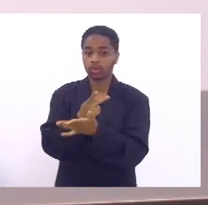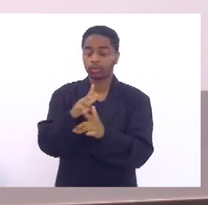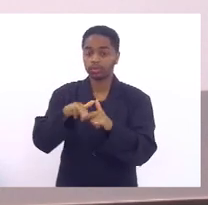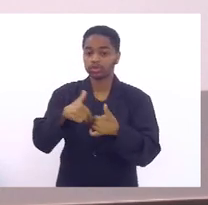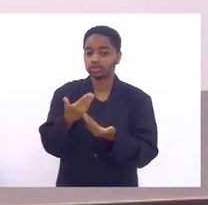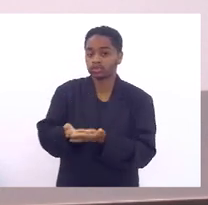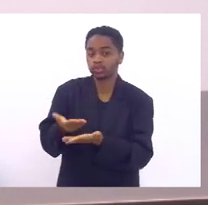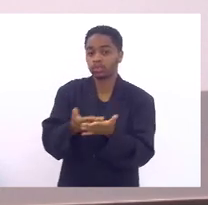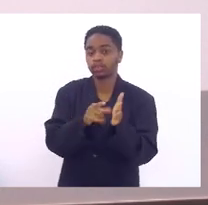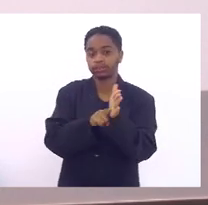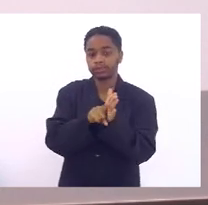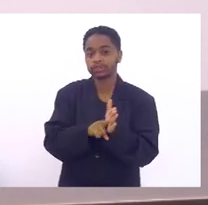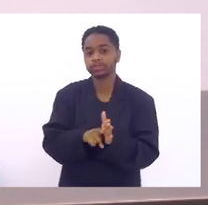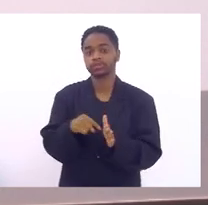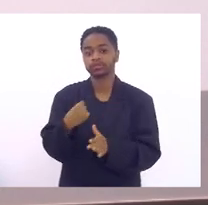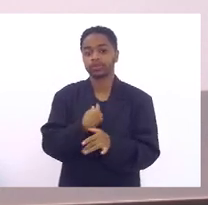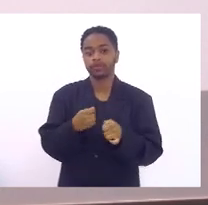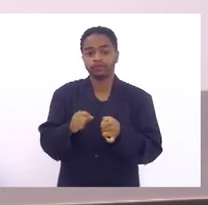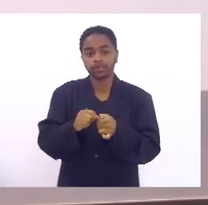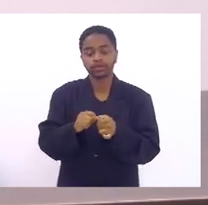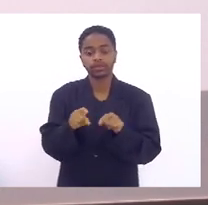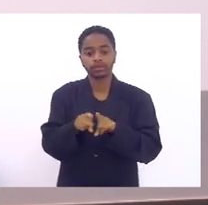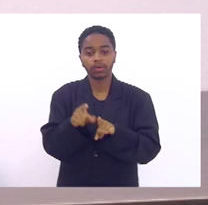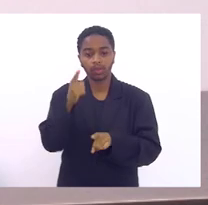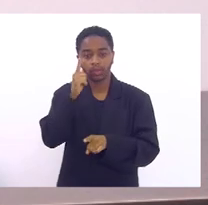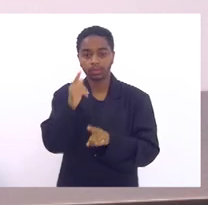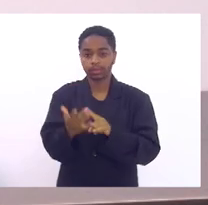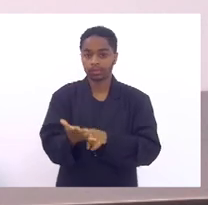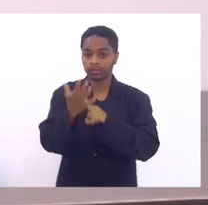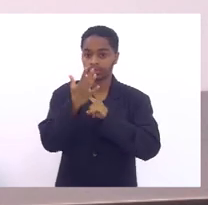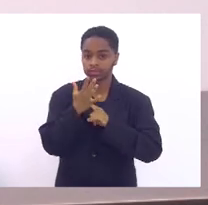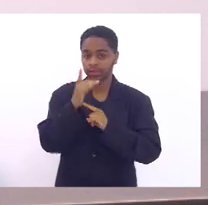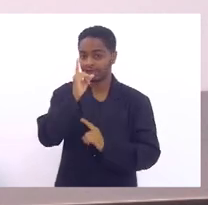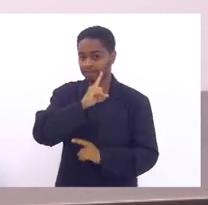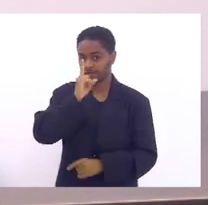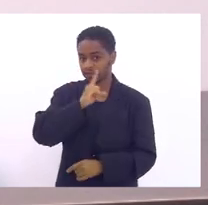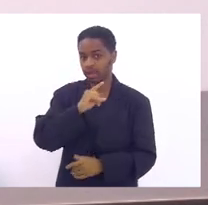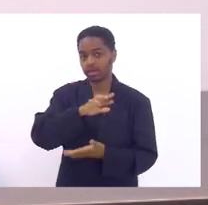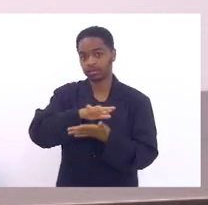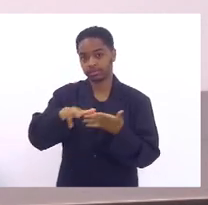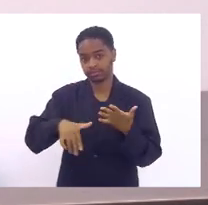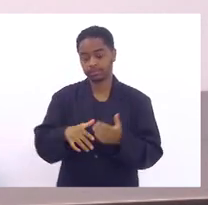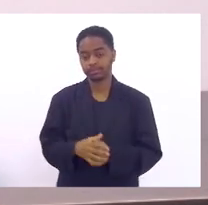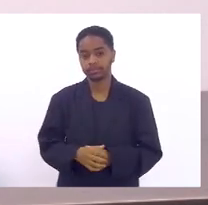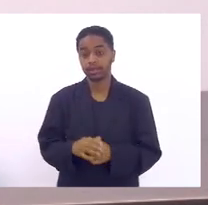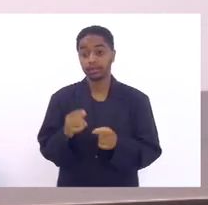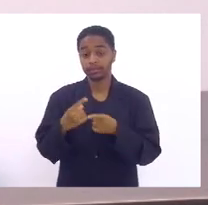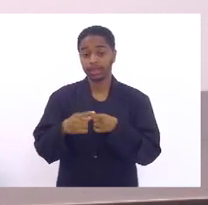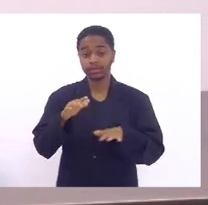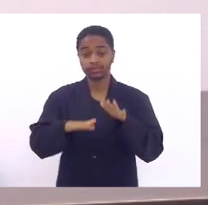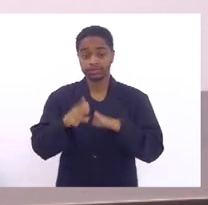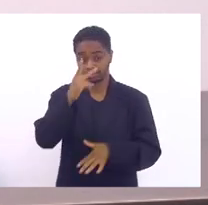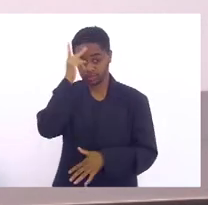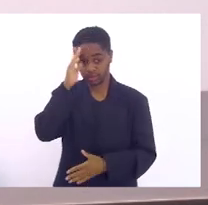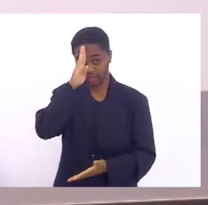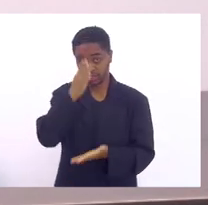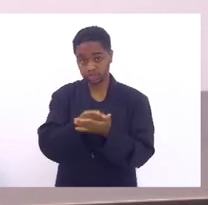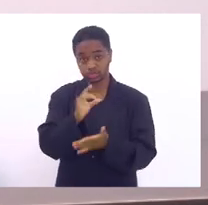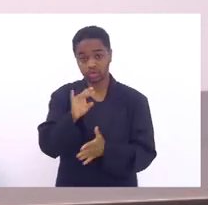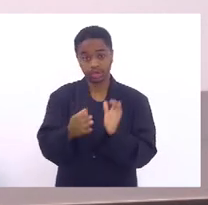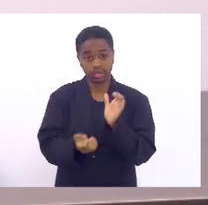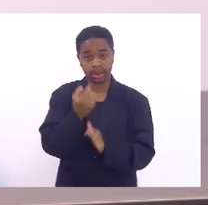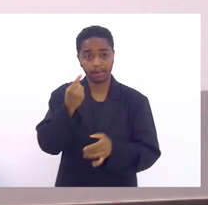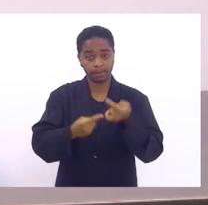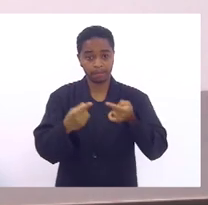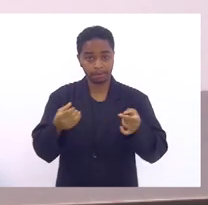de dados que a gente vem fazendo e que conseguem demonstrar pra gente esse tipo de gargalo né muitas vezes as pessoas acham que é só fazer a política pública e